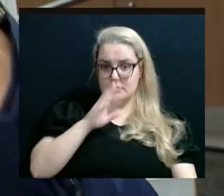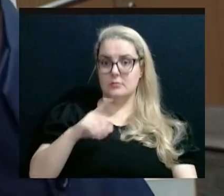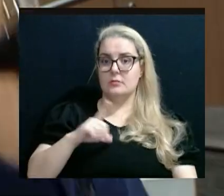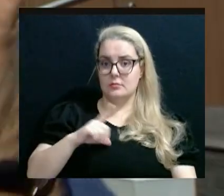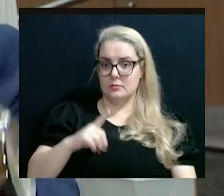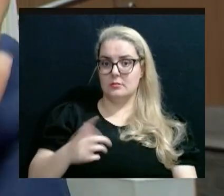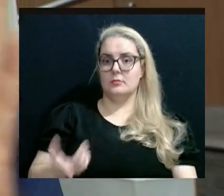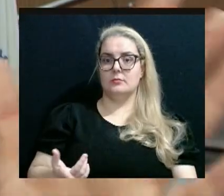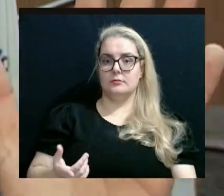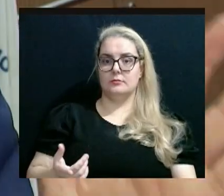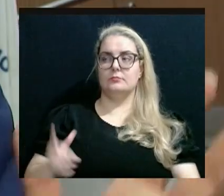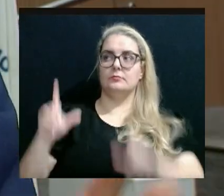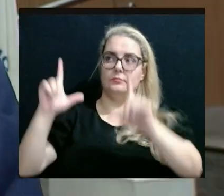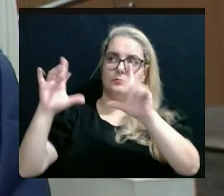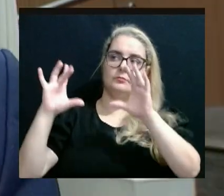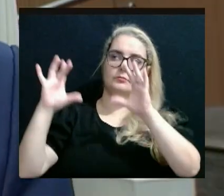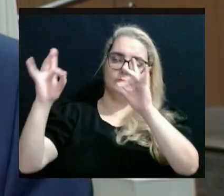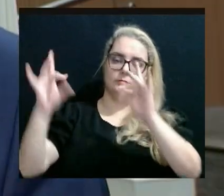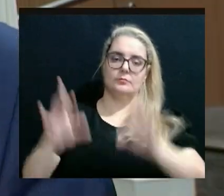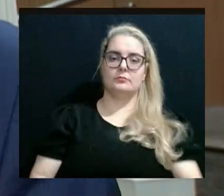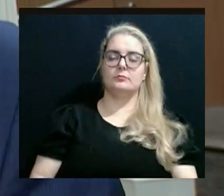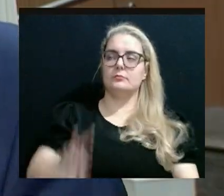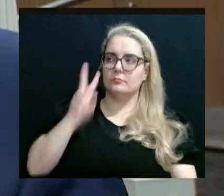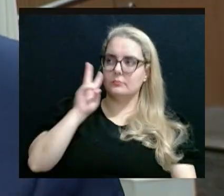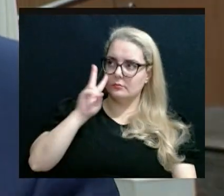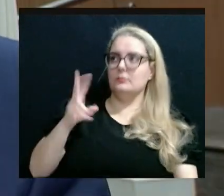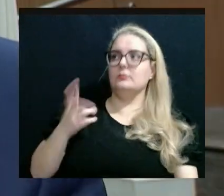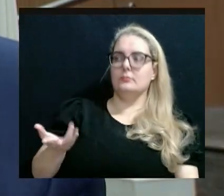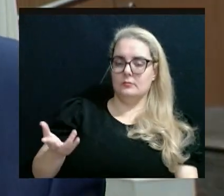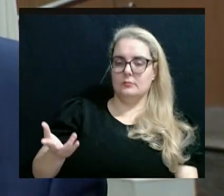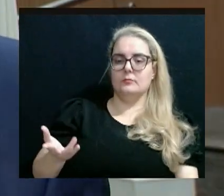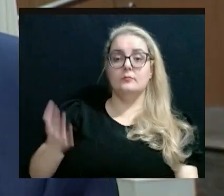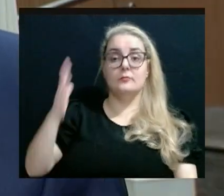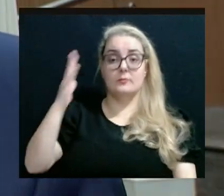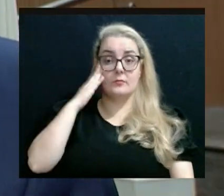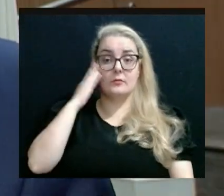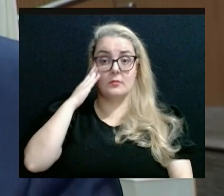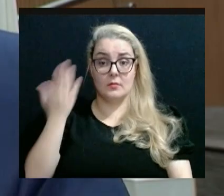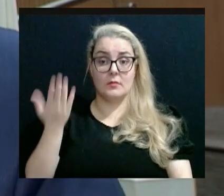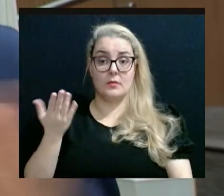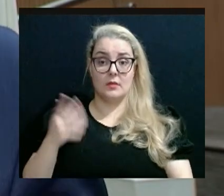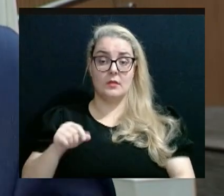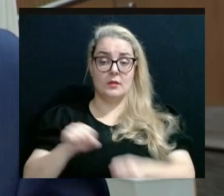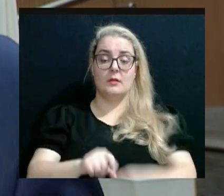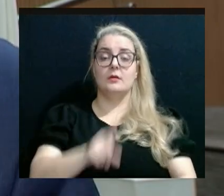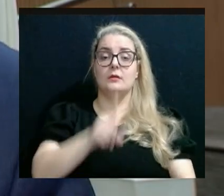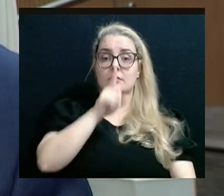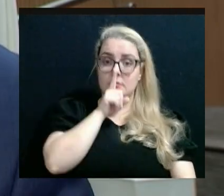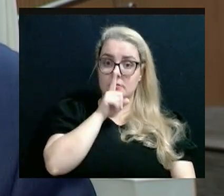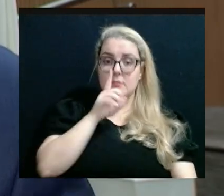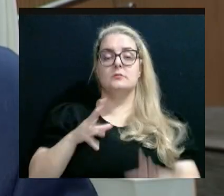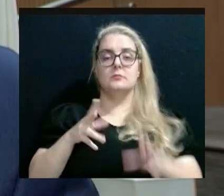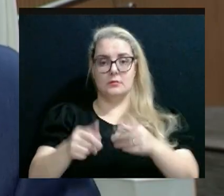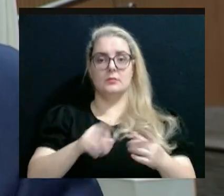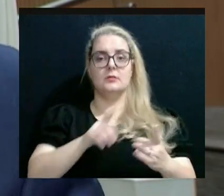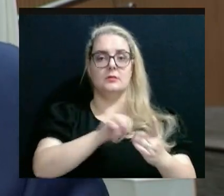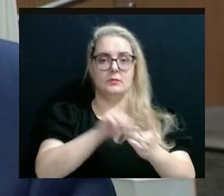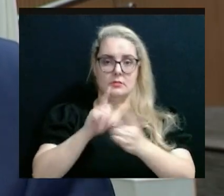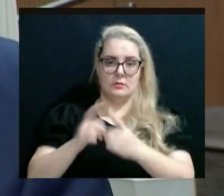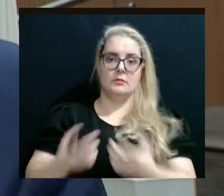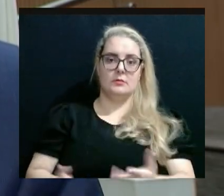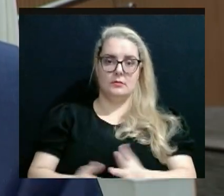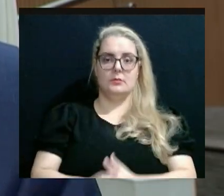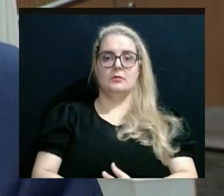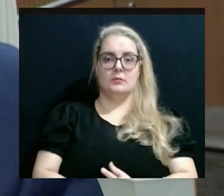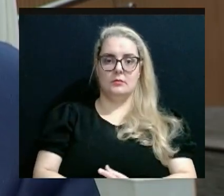eu acredito que a pessoa olhando para a placa ali, ela vai entender e vai acabar fazendo silêncio ali para que todo mundo seja atendido da